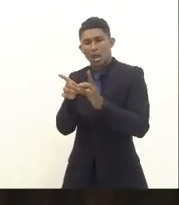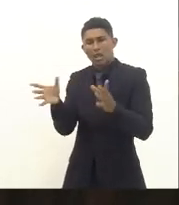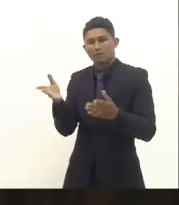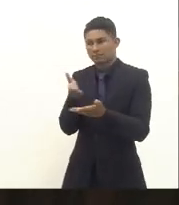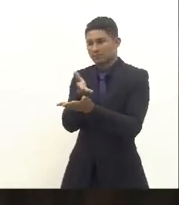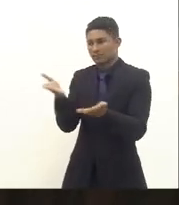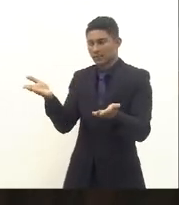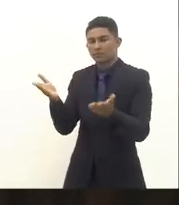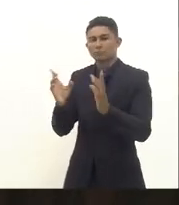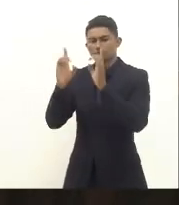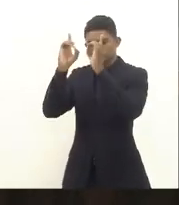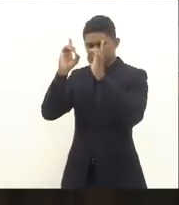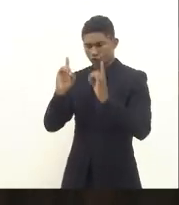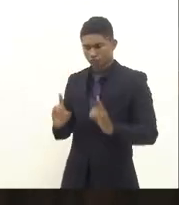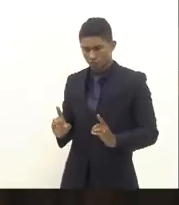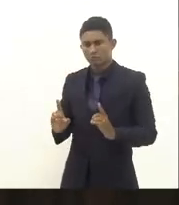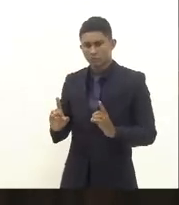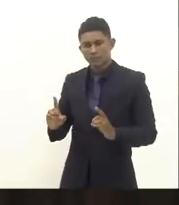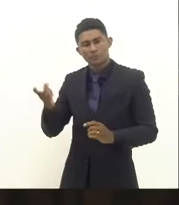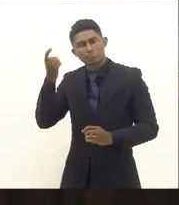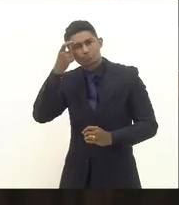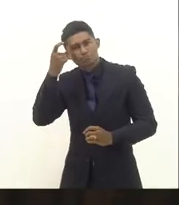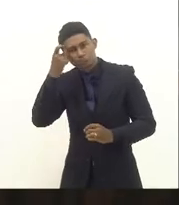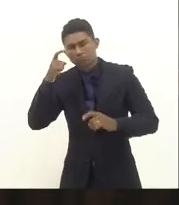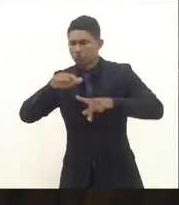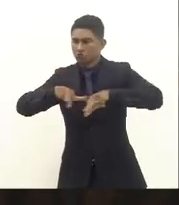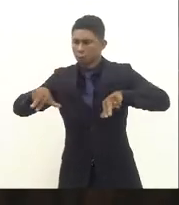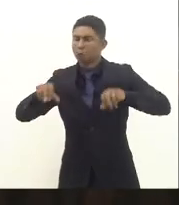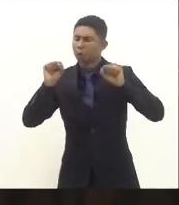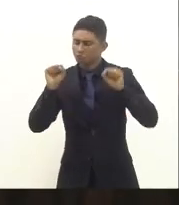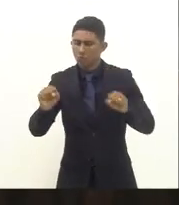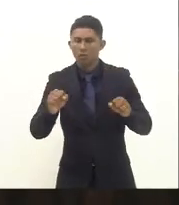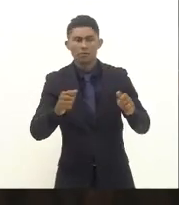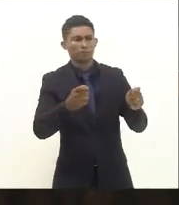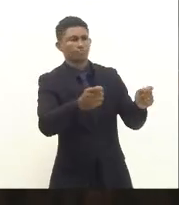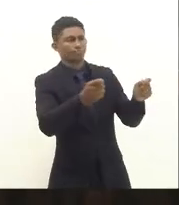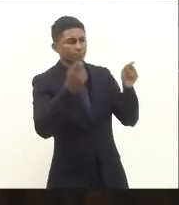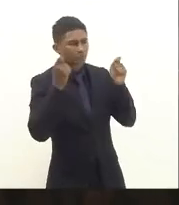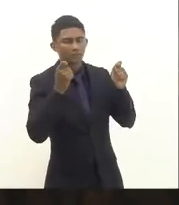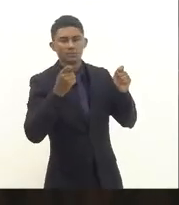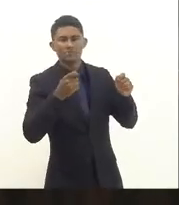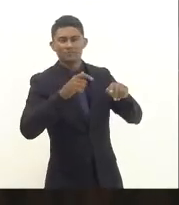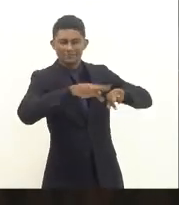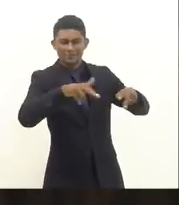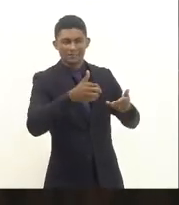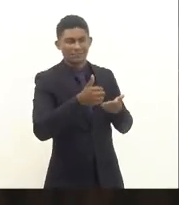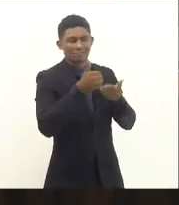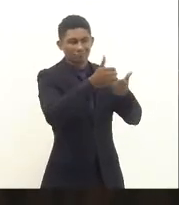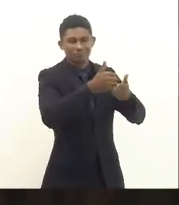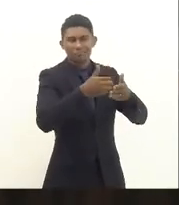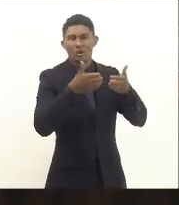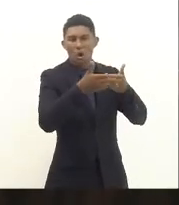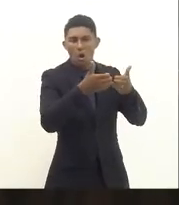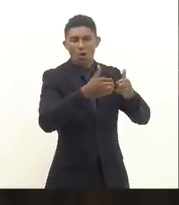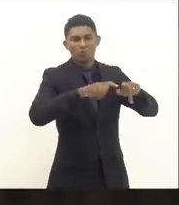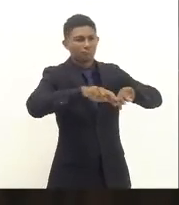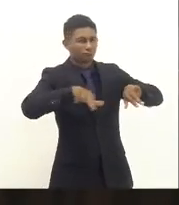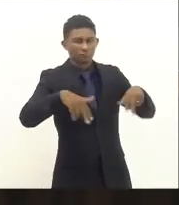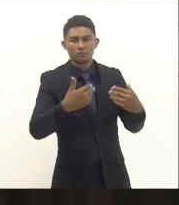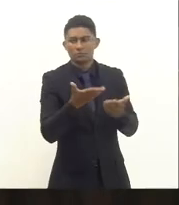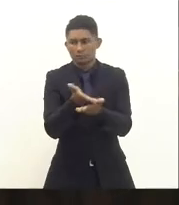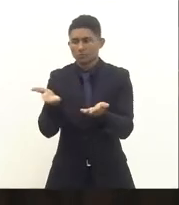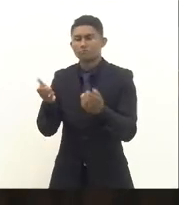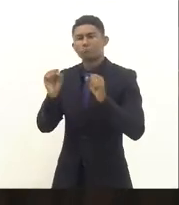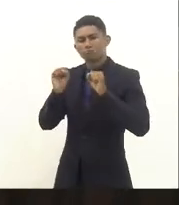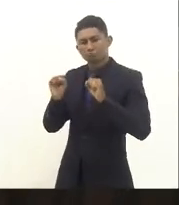doenças crônicas de natureza física mental ou psiquiatra no transporte administrador e o concedido pela Secretaria de Estado para garantir